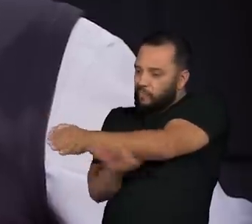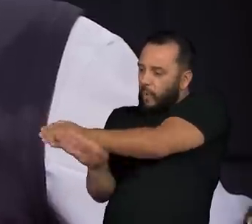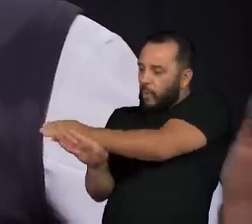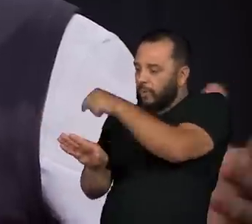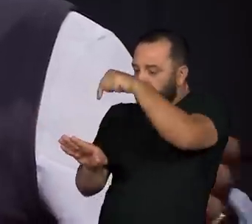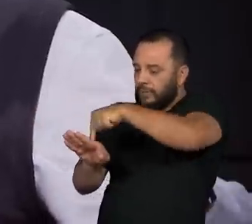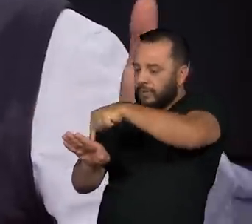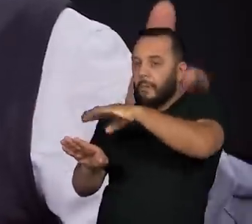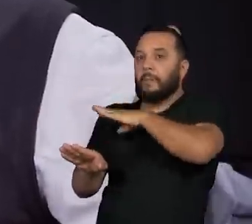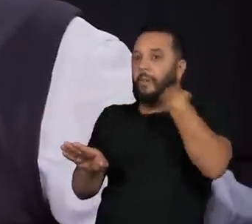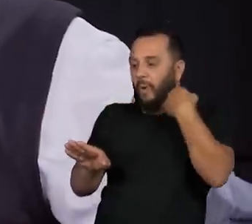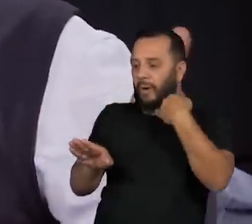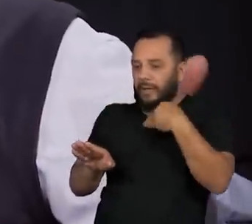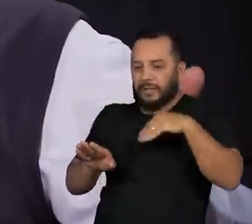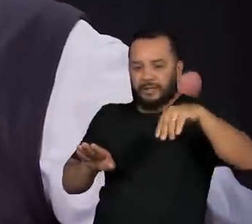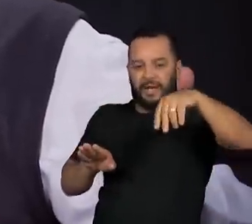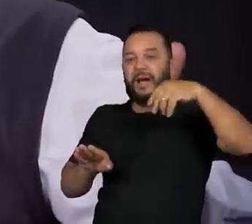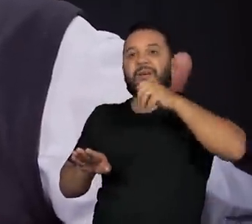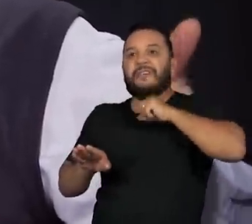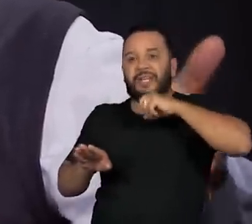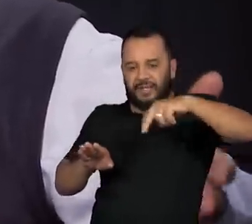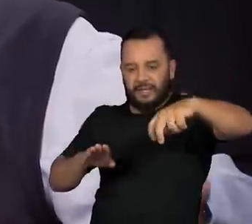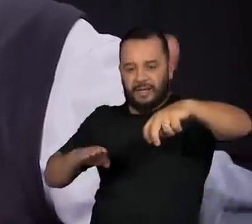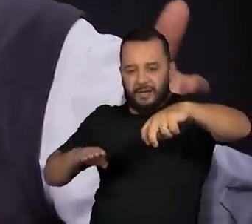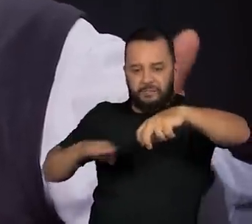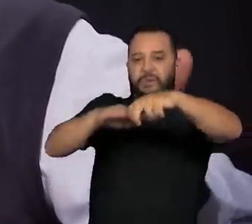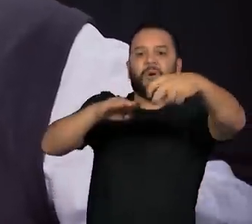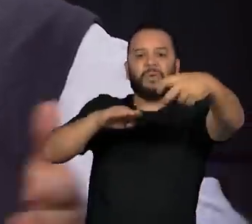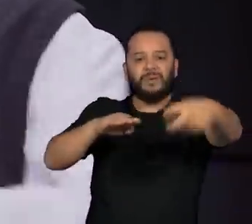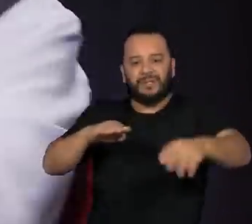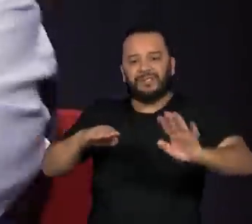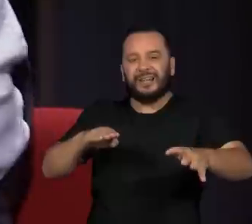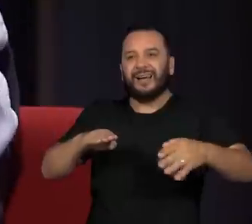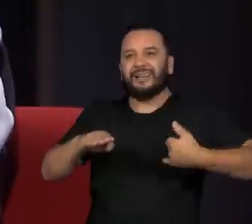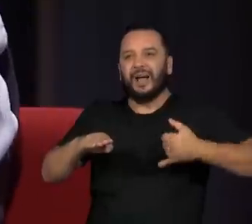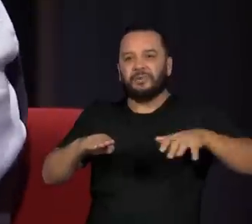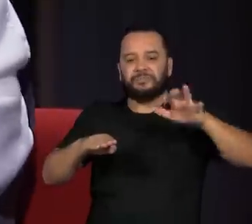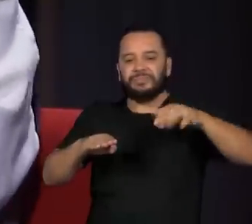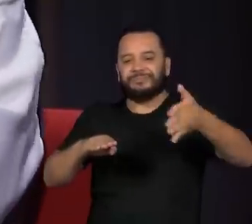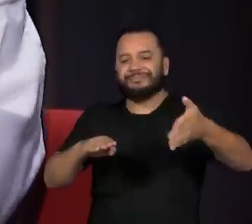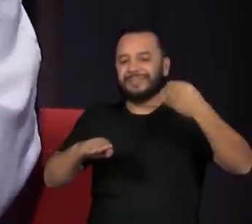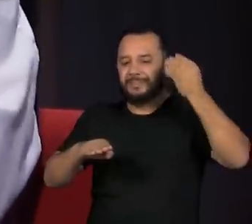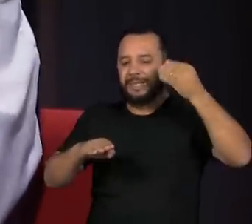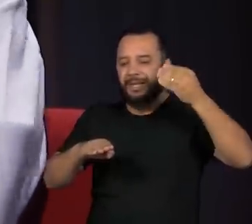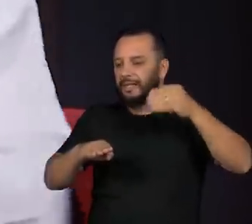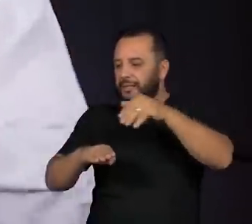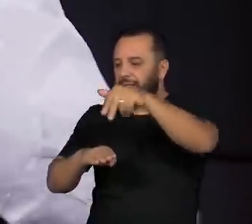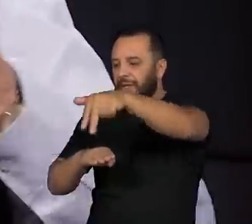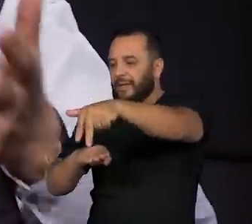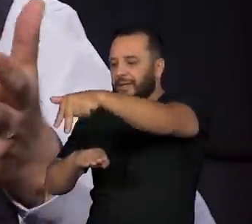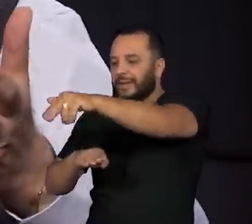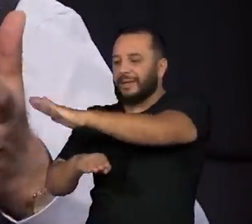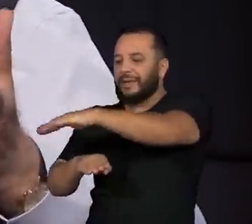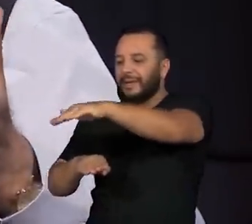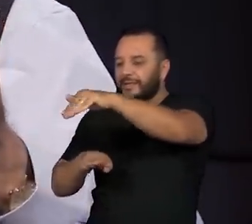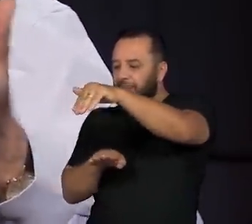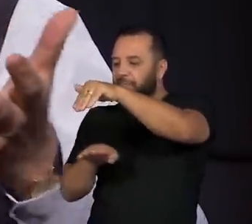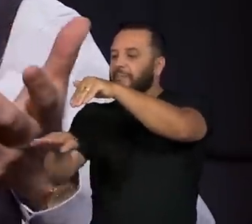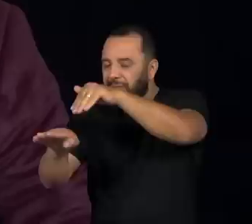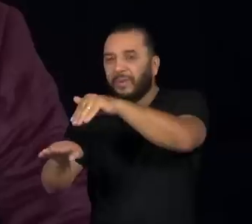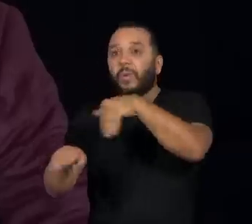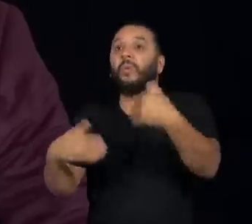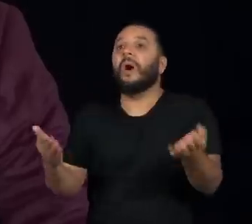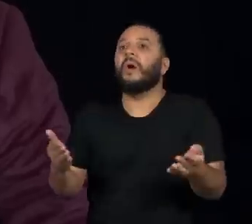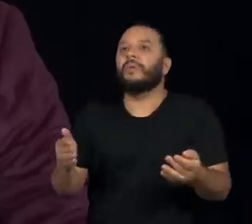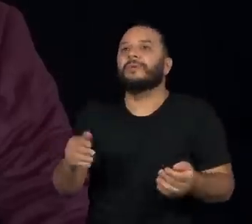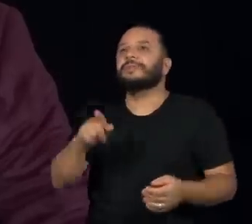que tá dentro do carro se você matar a velhinhas tá matando alguém que já tem muita idade mas muito experiência se você matar as crianças são caras que vão ficar que que você escolhe é você